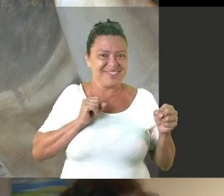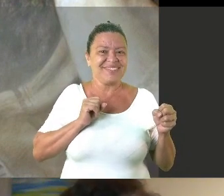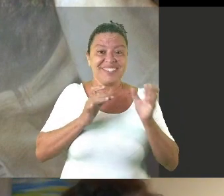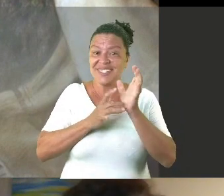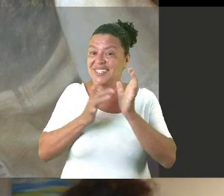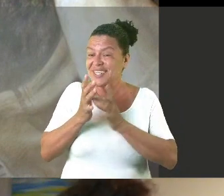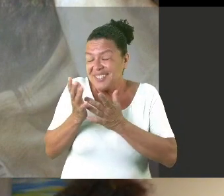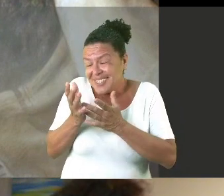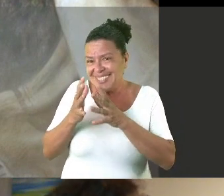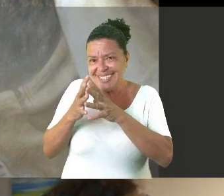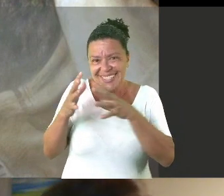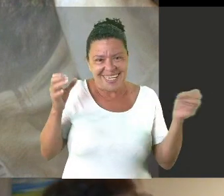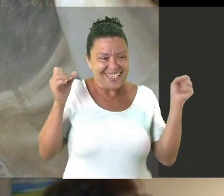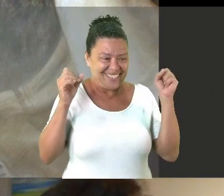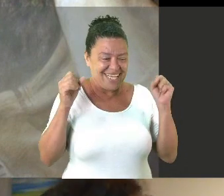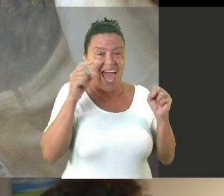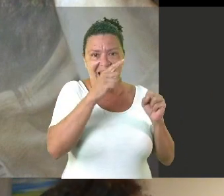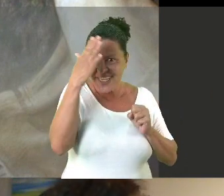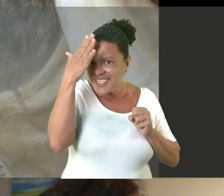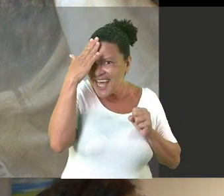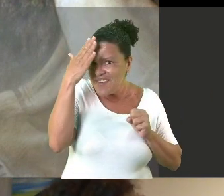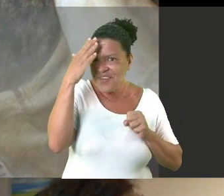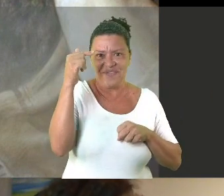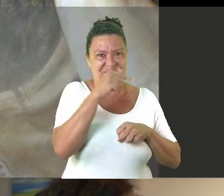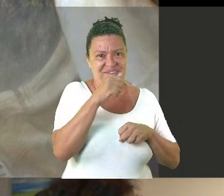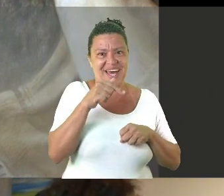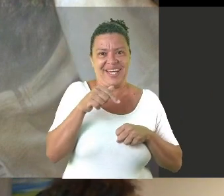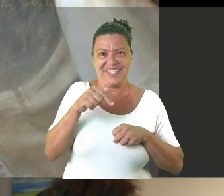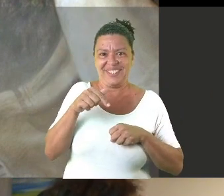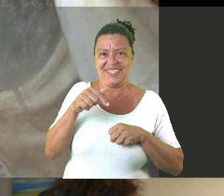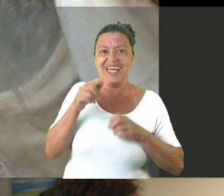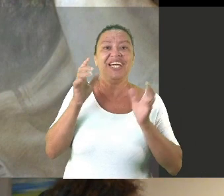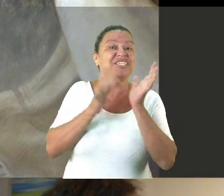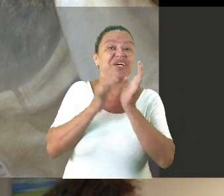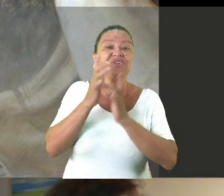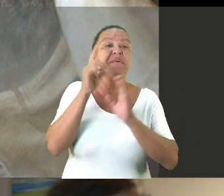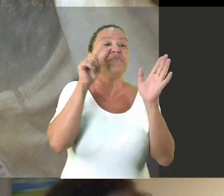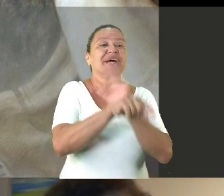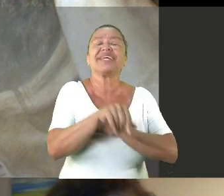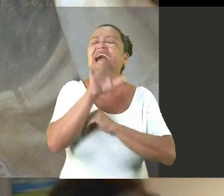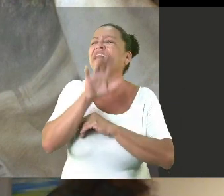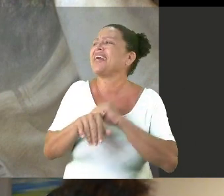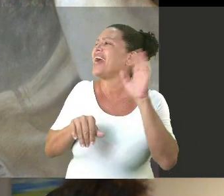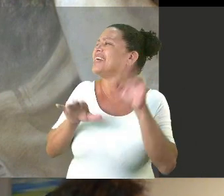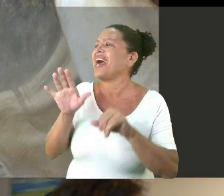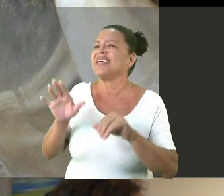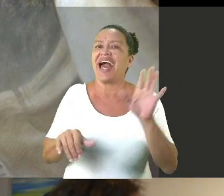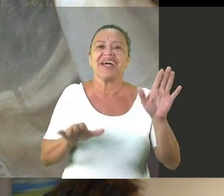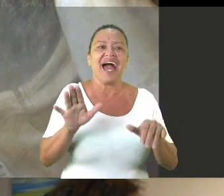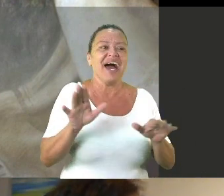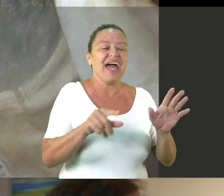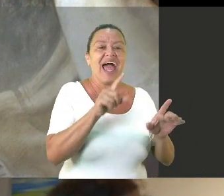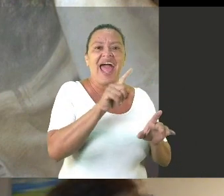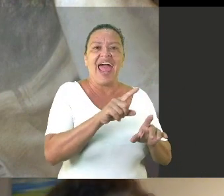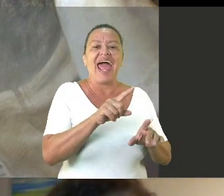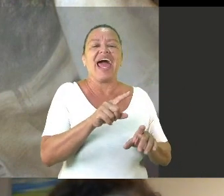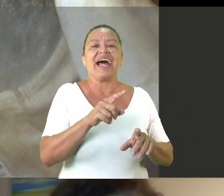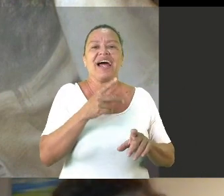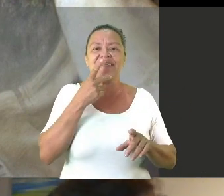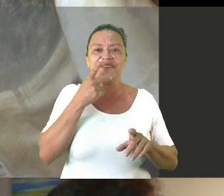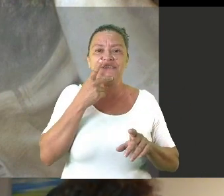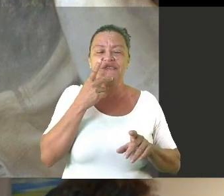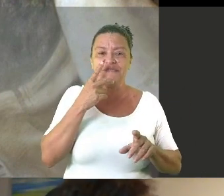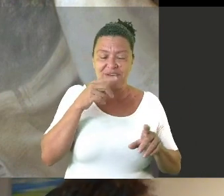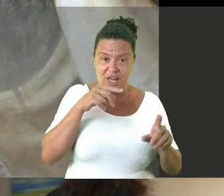de Jesus. Ela sabia o que lhe havia acontecido, ela veio, posternou-se